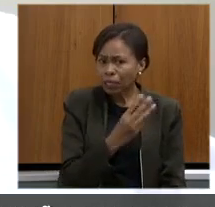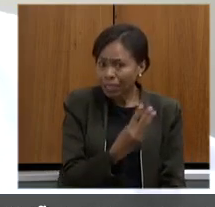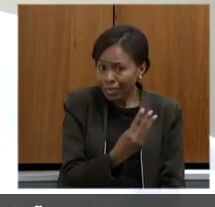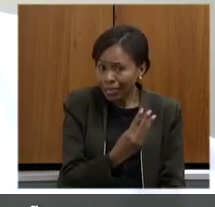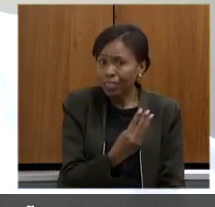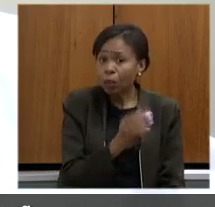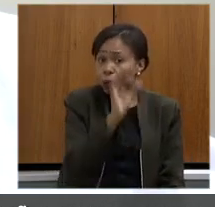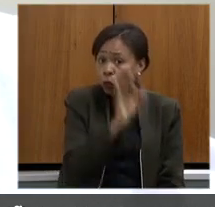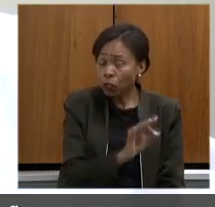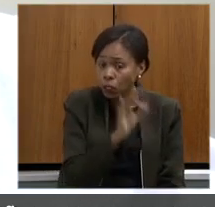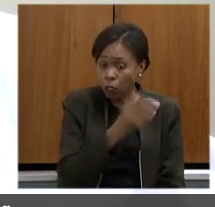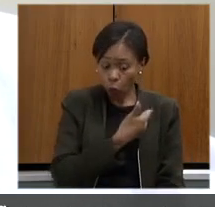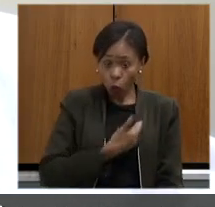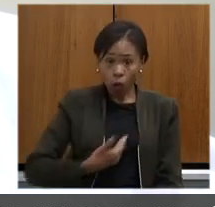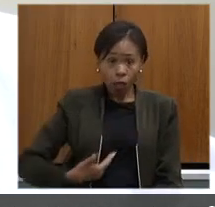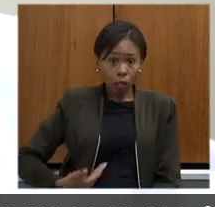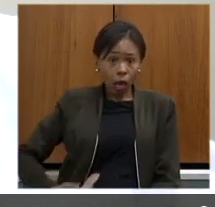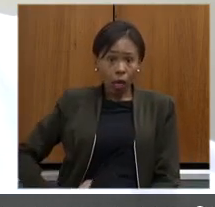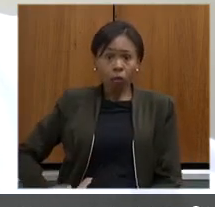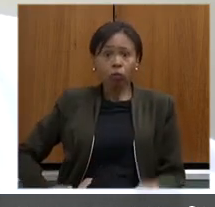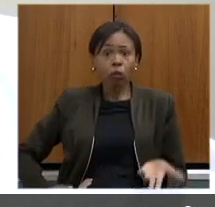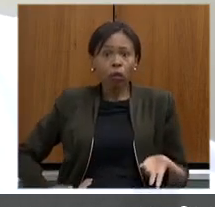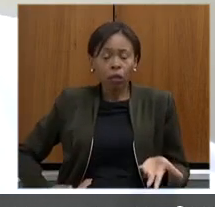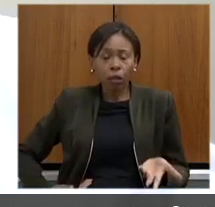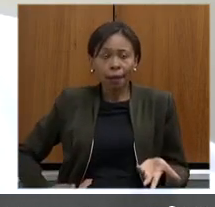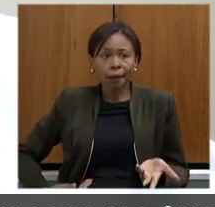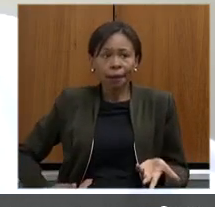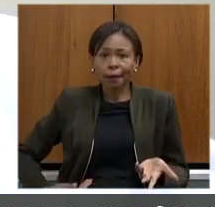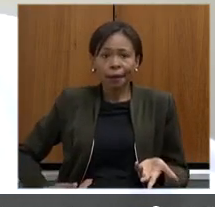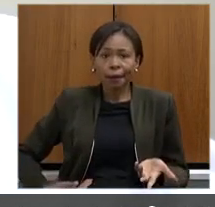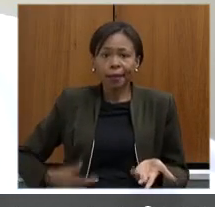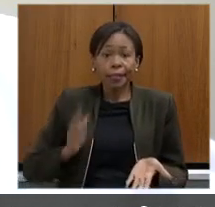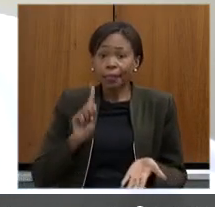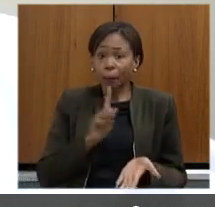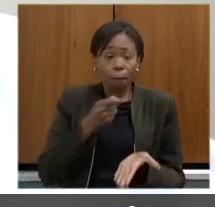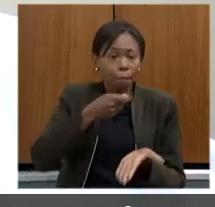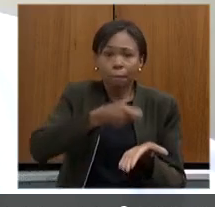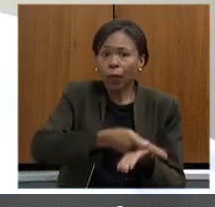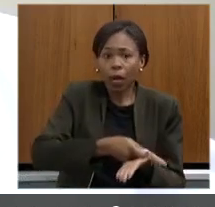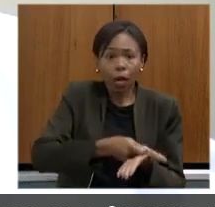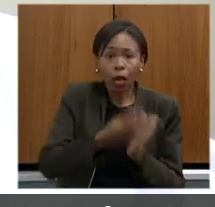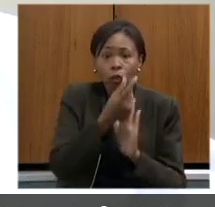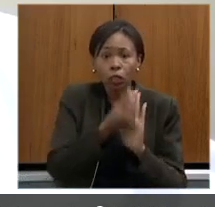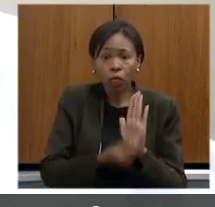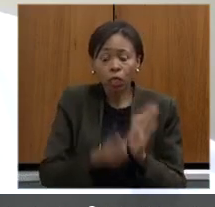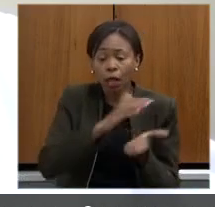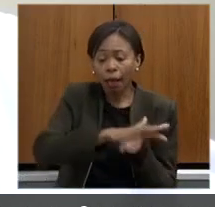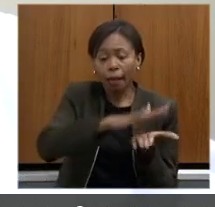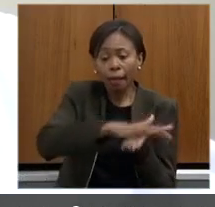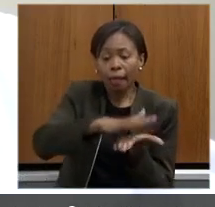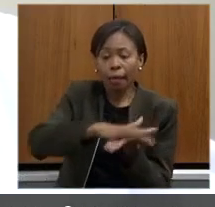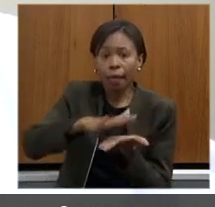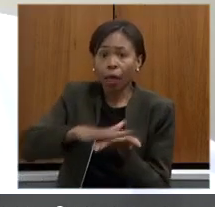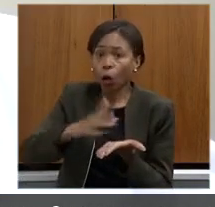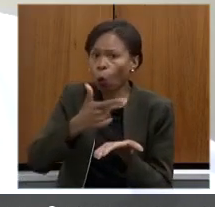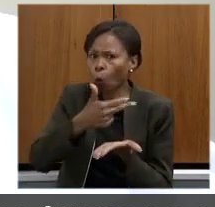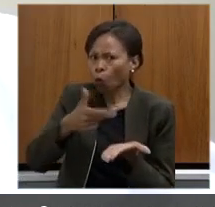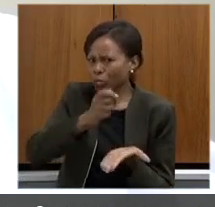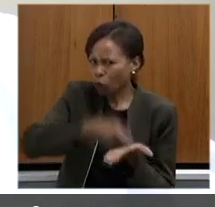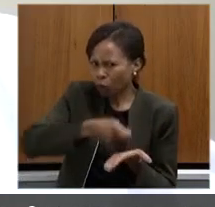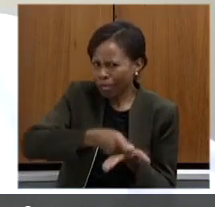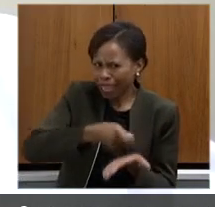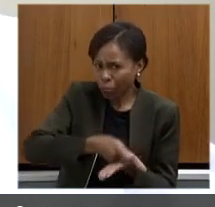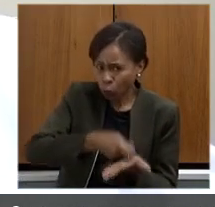caloteiro no seu orçamento é sempre três por cento de tudo que recebia tinha que gastar com certeza obrigatória a gente estava na iminência